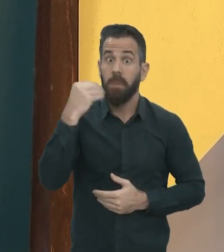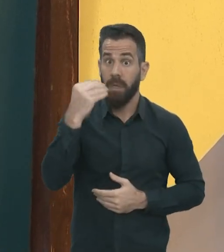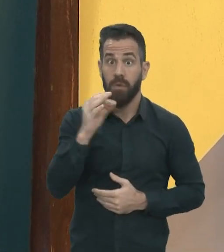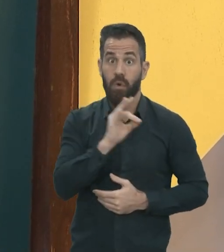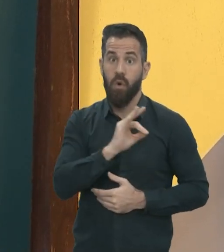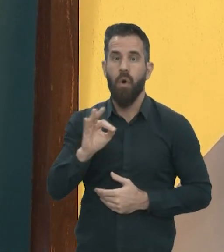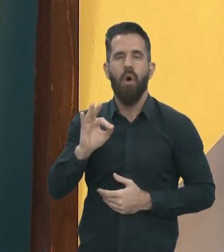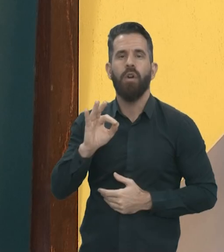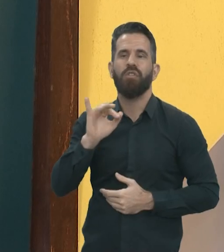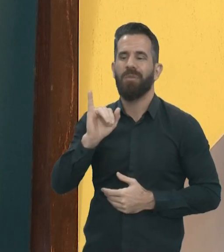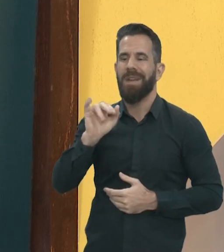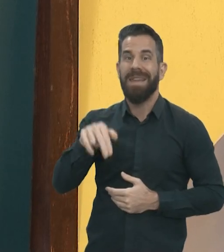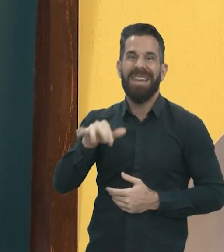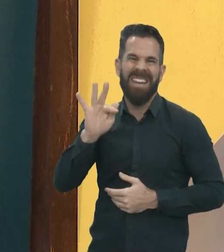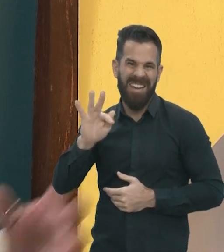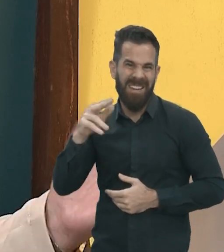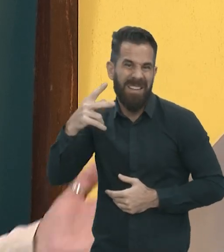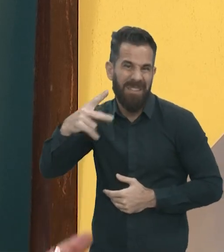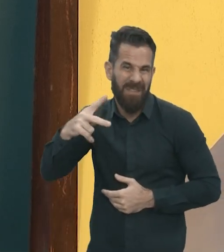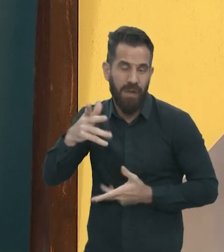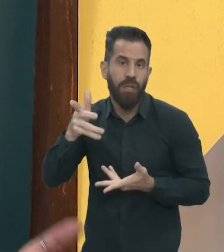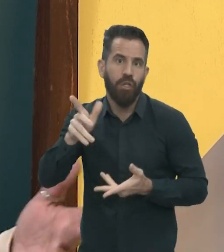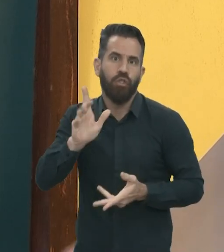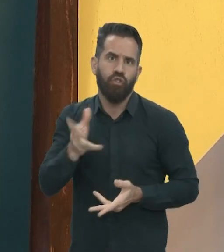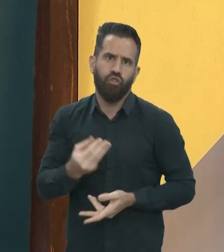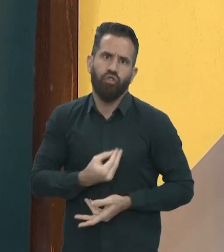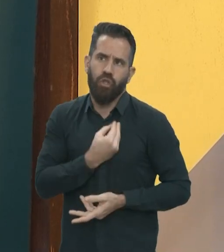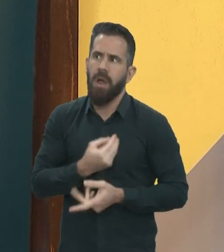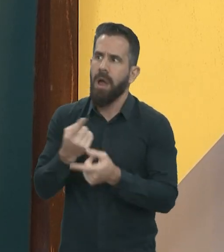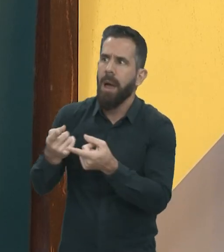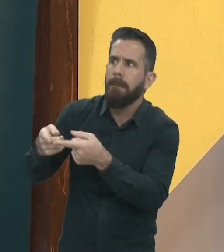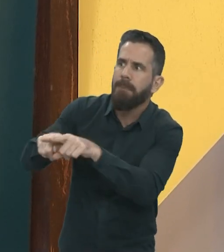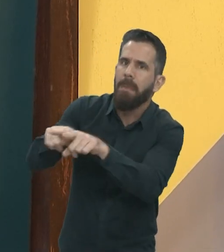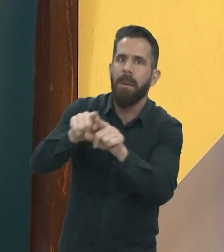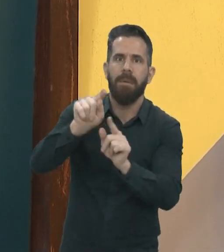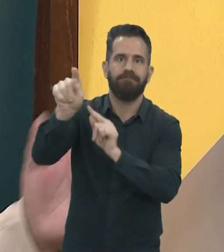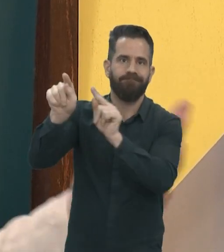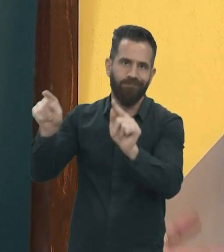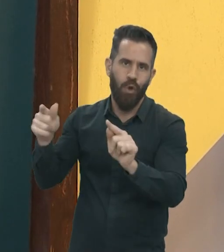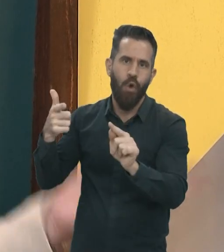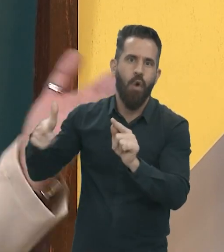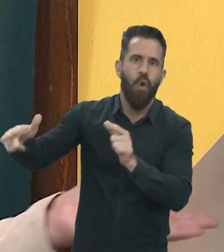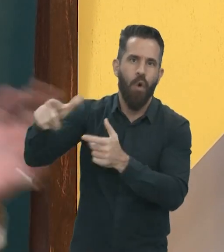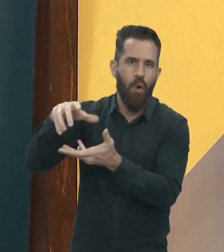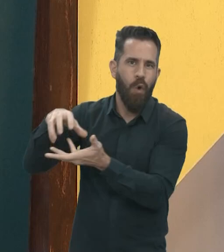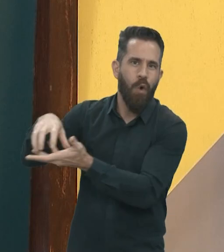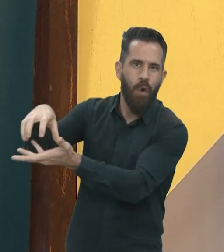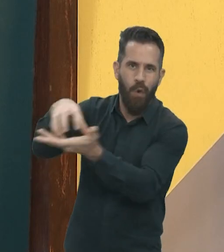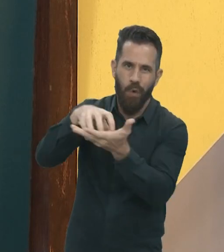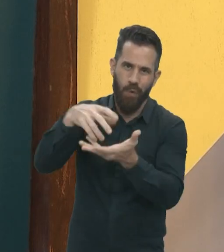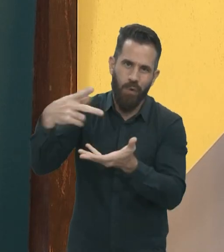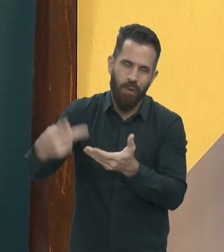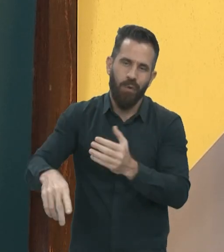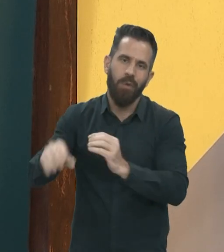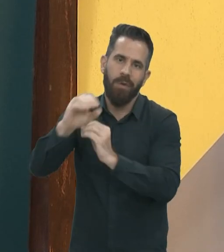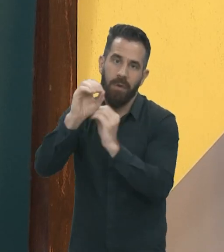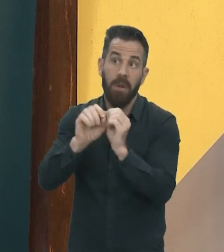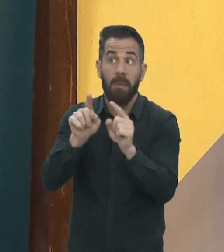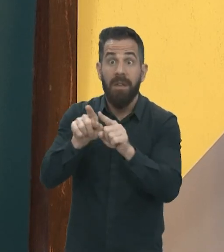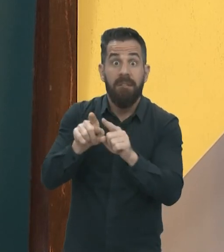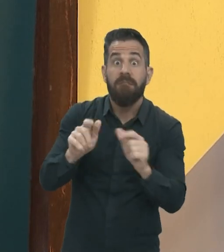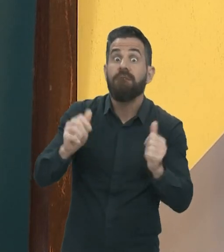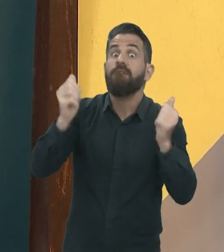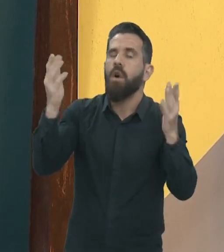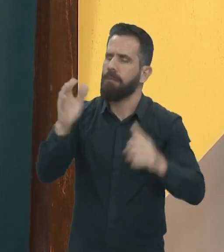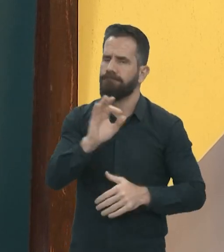de Informática já fez, né, tá em andamento em parcerias com outras unidades aqui na UFG e também fora, né, da UFG.